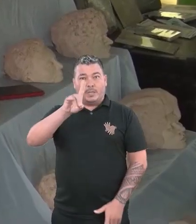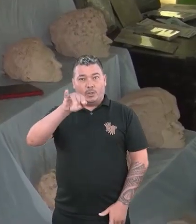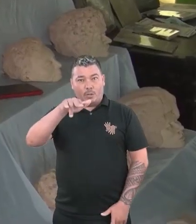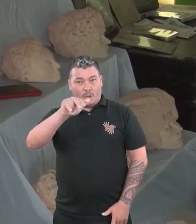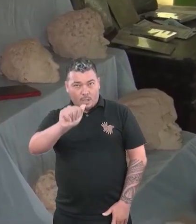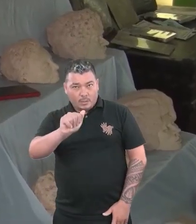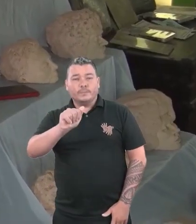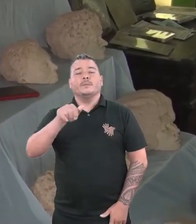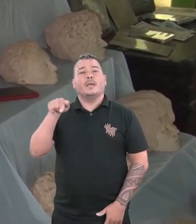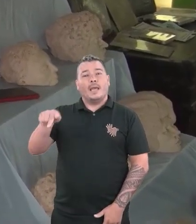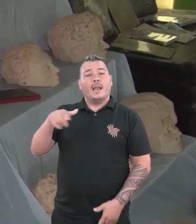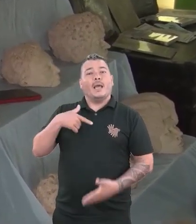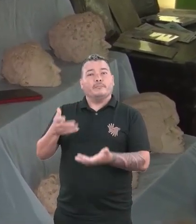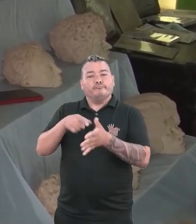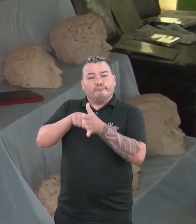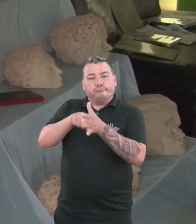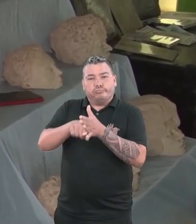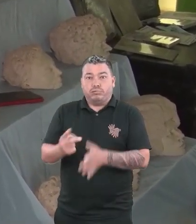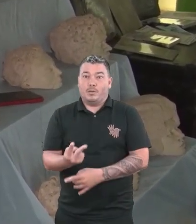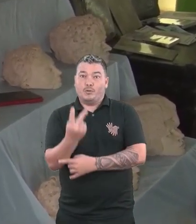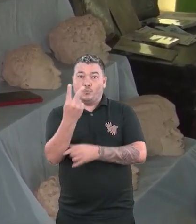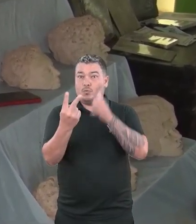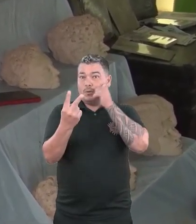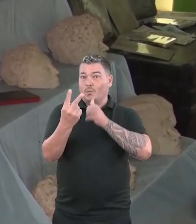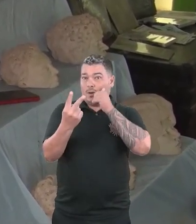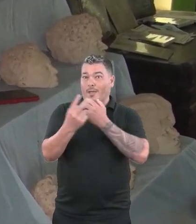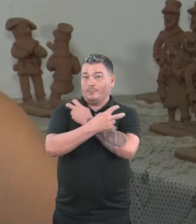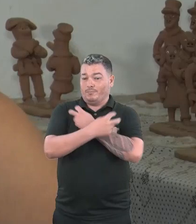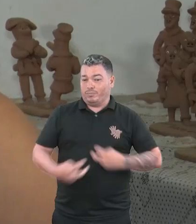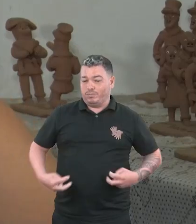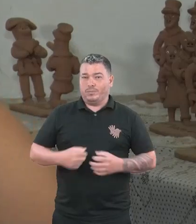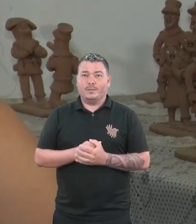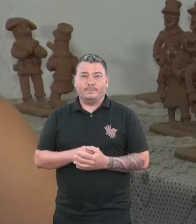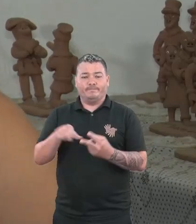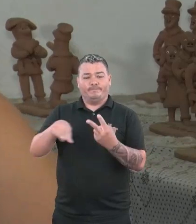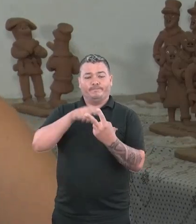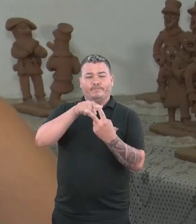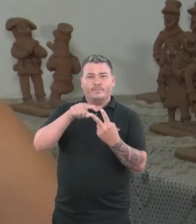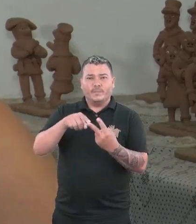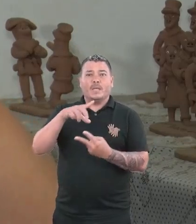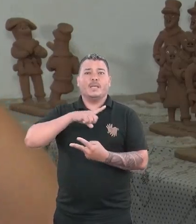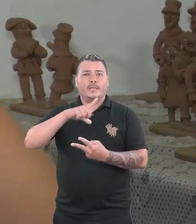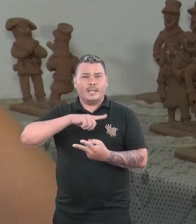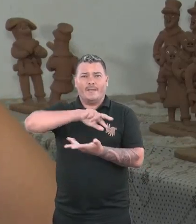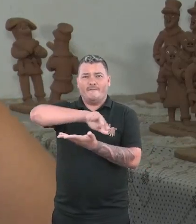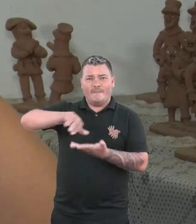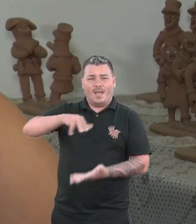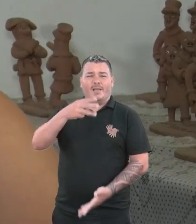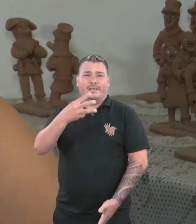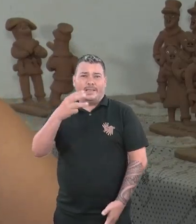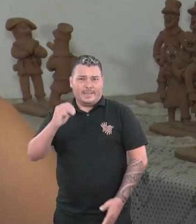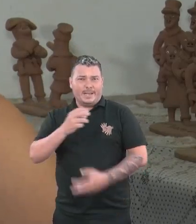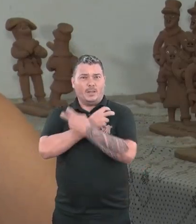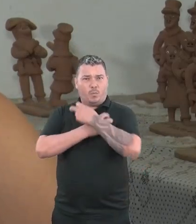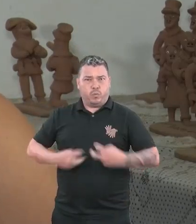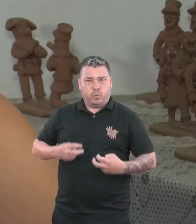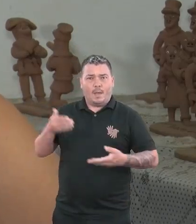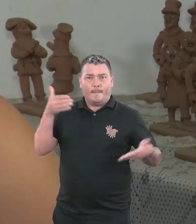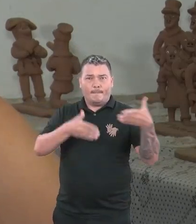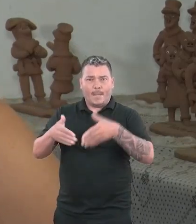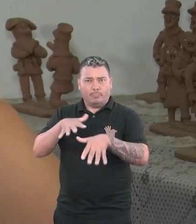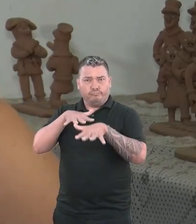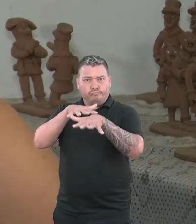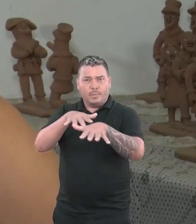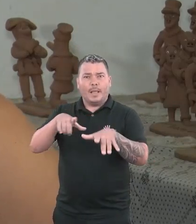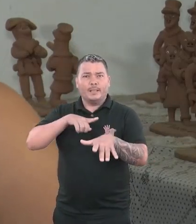Lidiane decidiu explorar a biografia de duas cangaceiras. Dentre as mais de 30 cangaceiras que participaram do